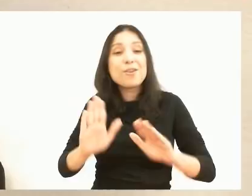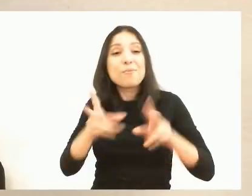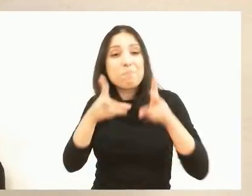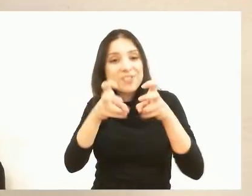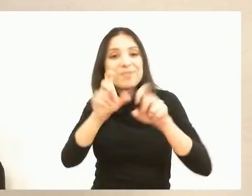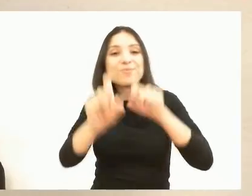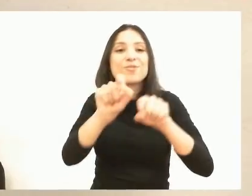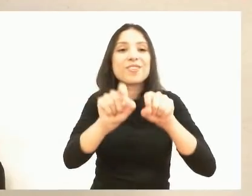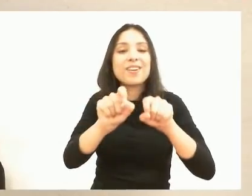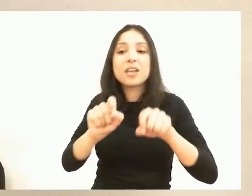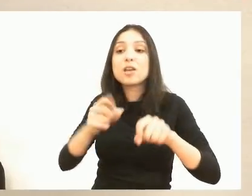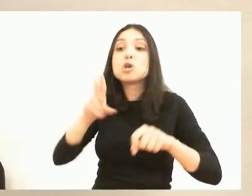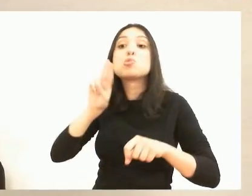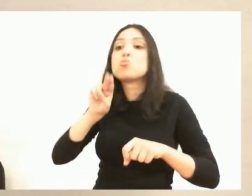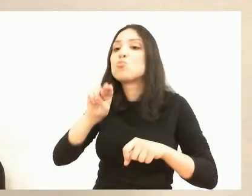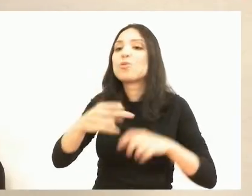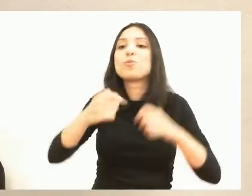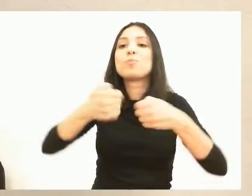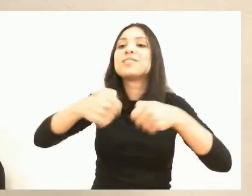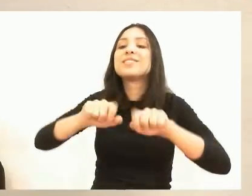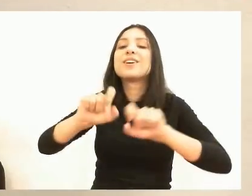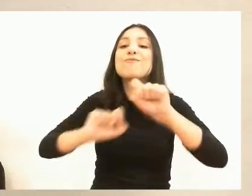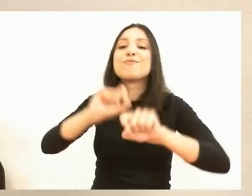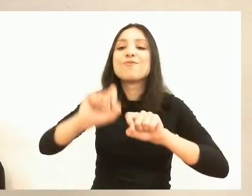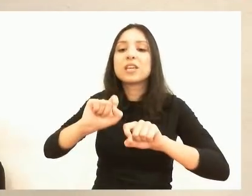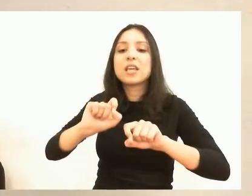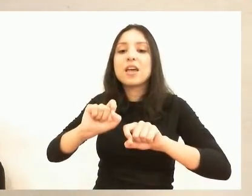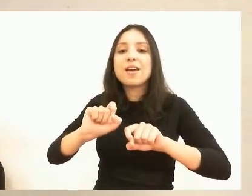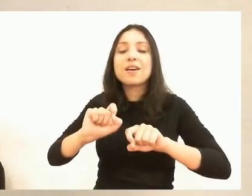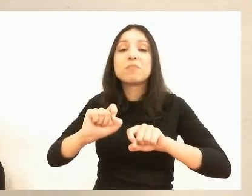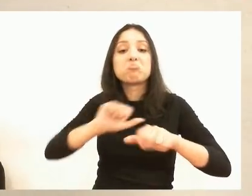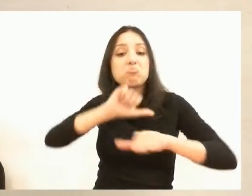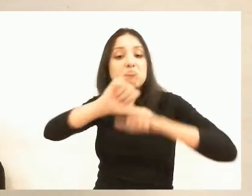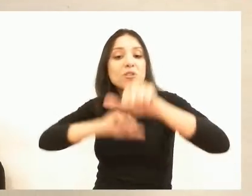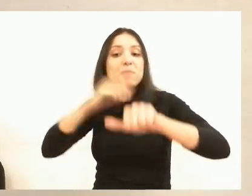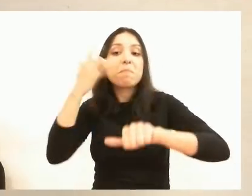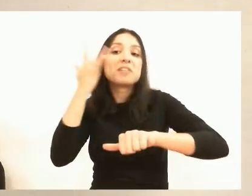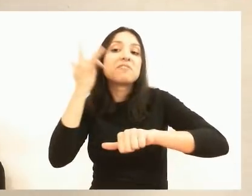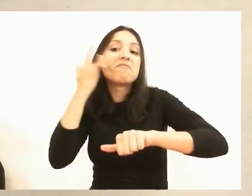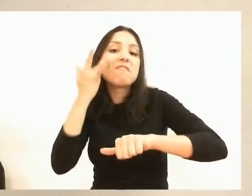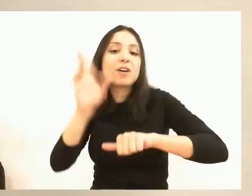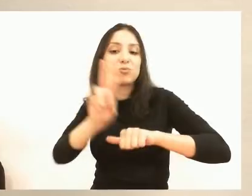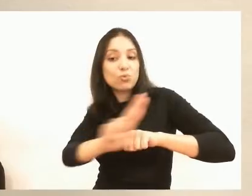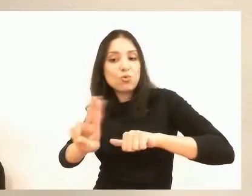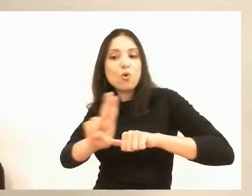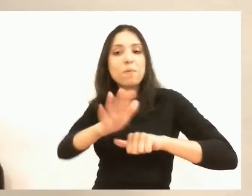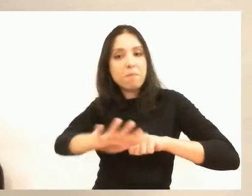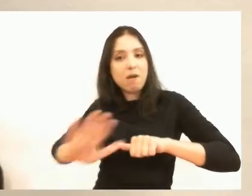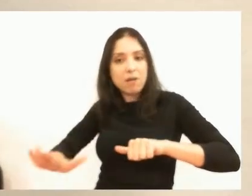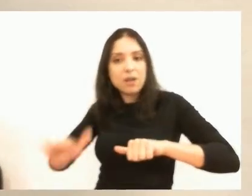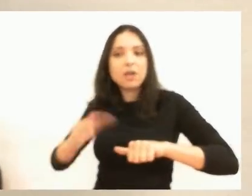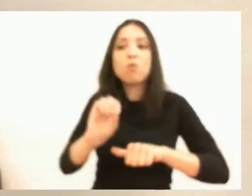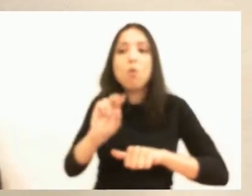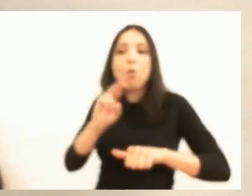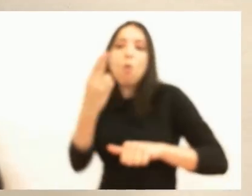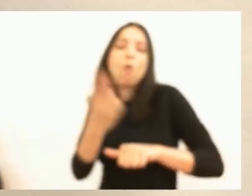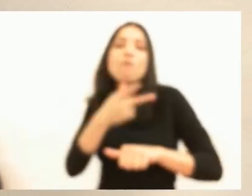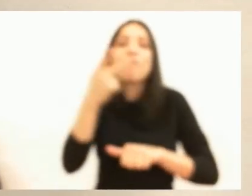momento facilitar o conhecimento anatômico da criança ousar